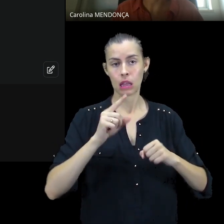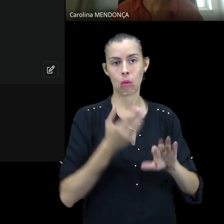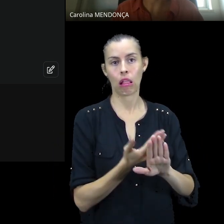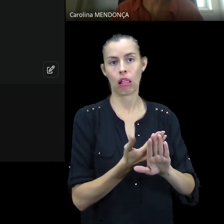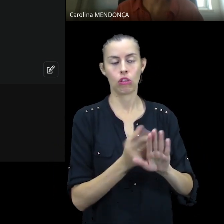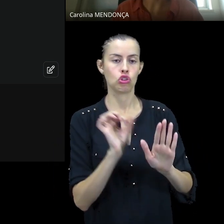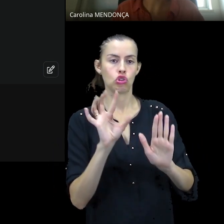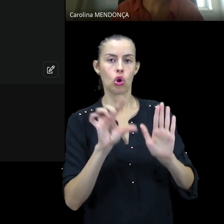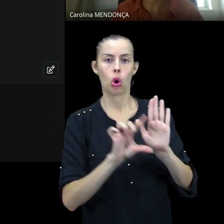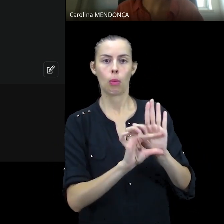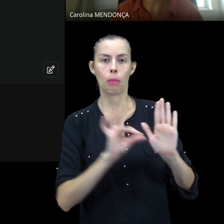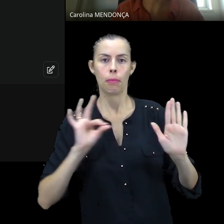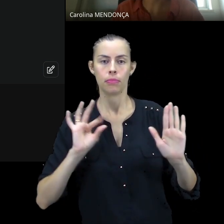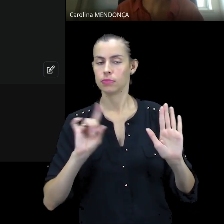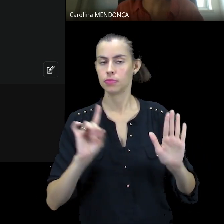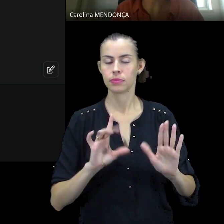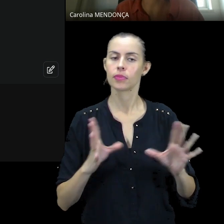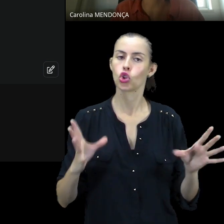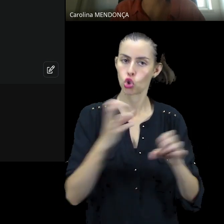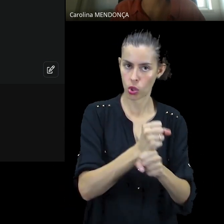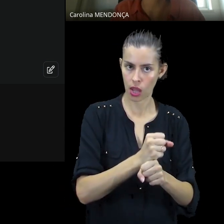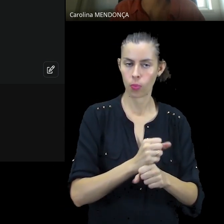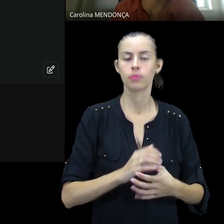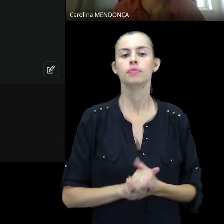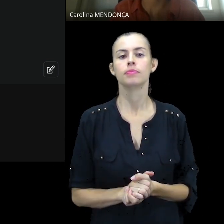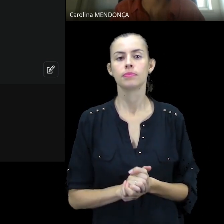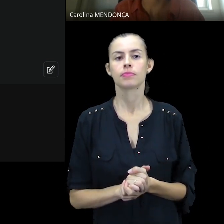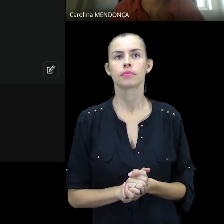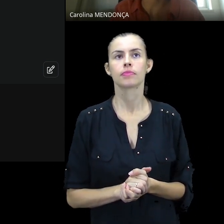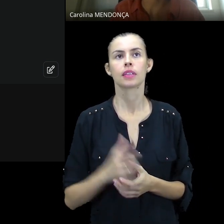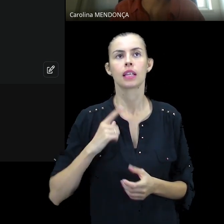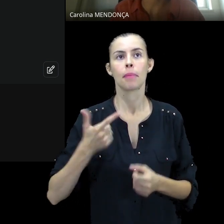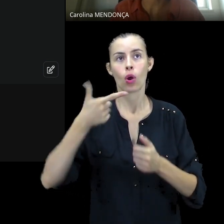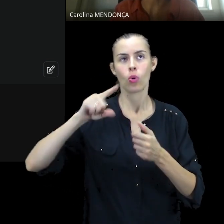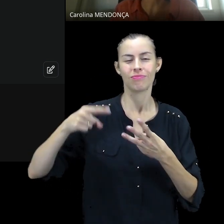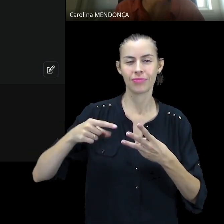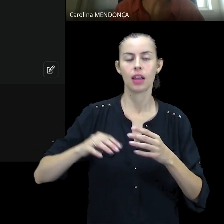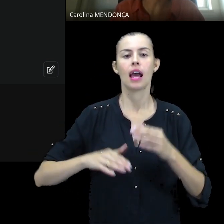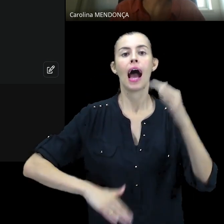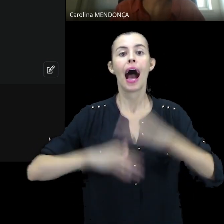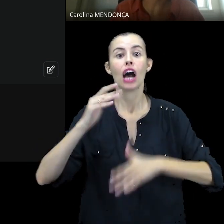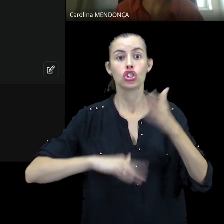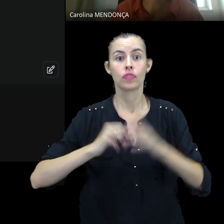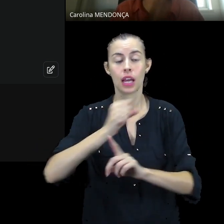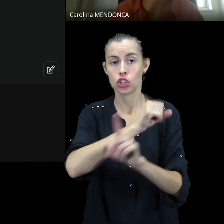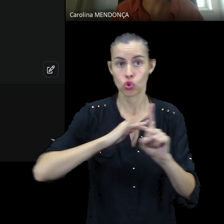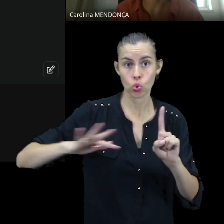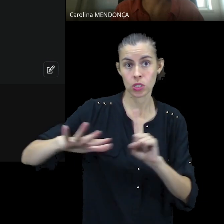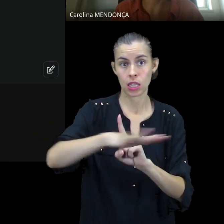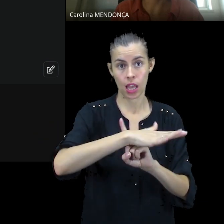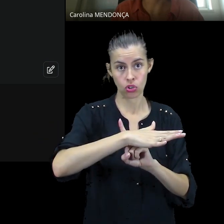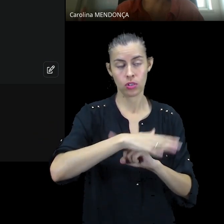mas que são as atividades curriculares em comunidade e sociedade, que é uma forma de componente curricular muito própria